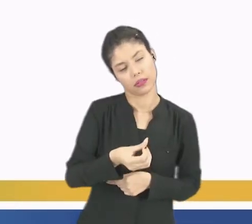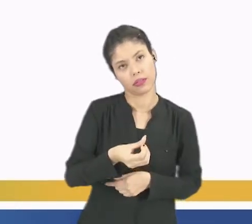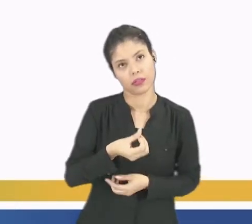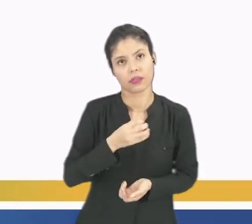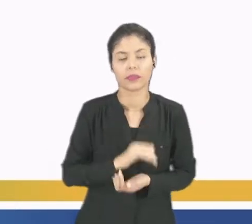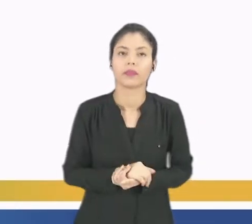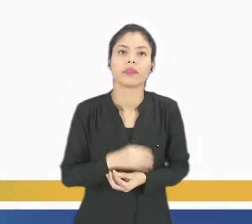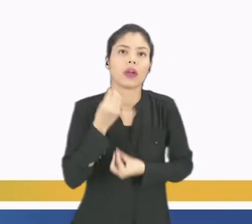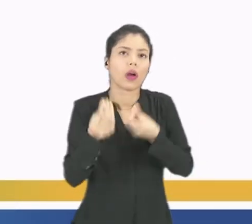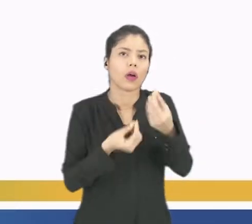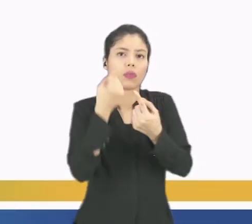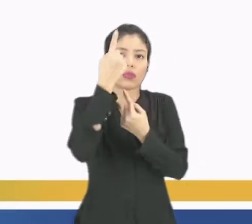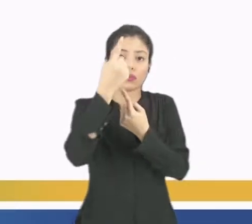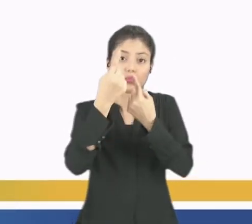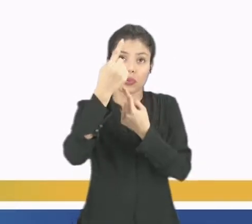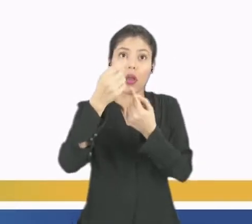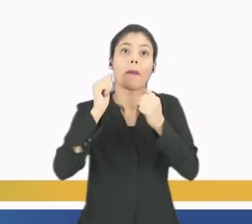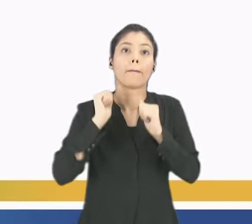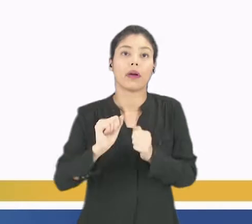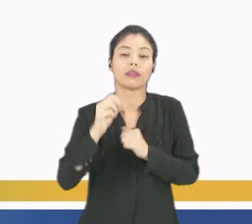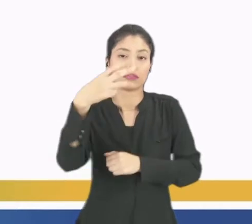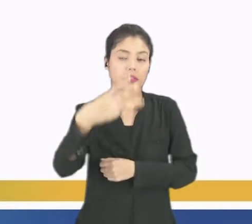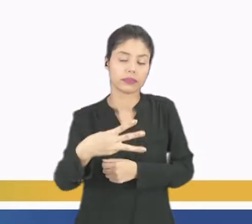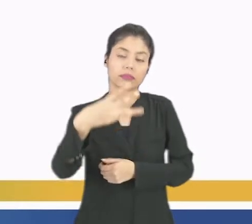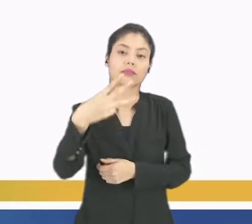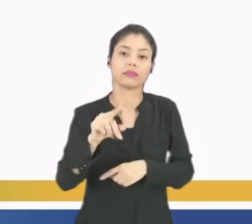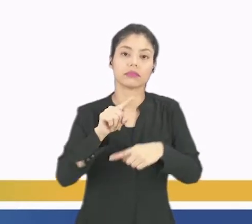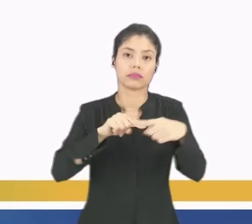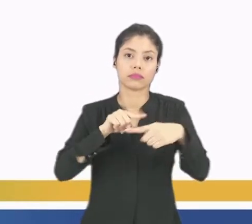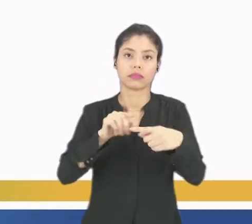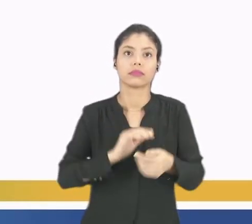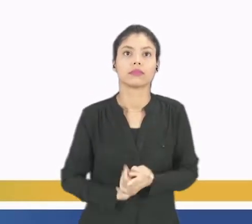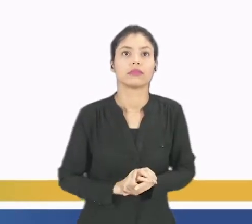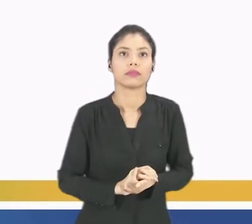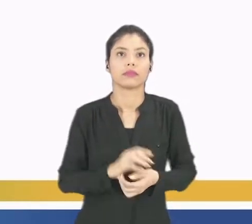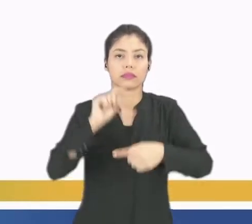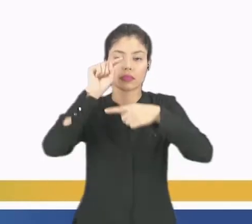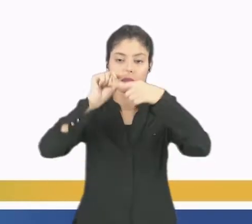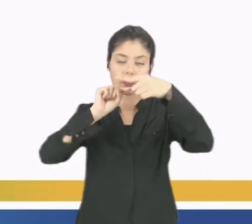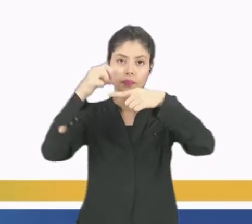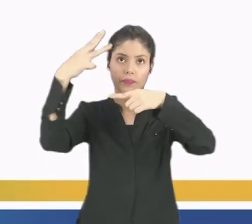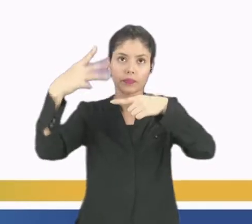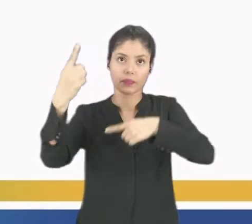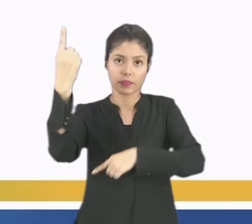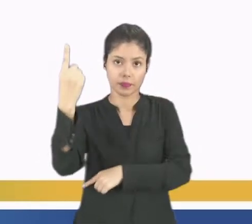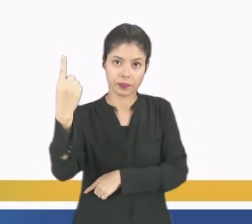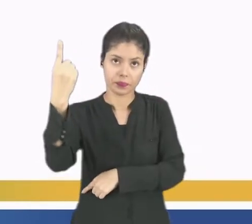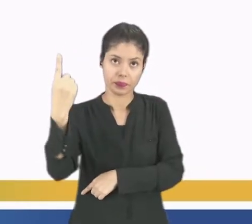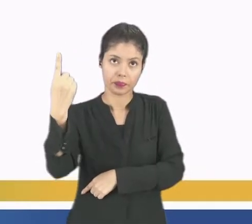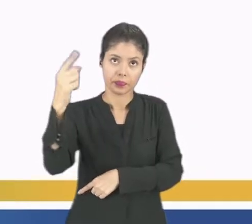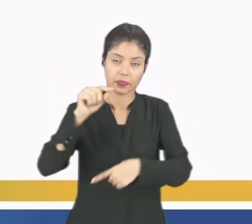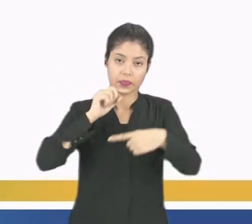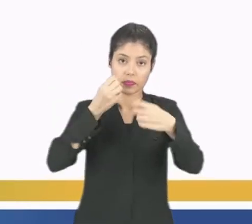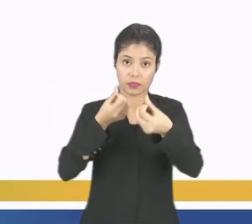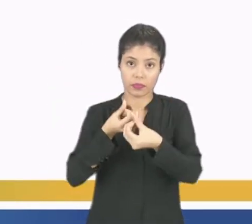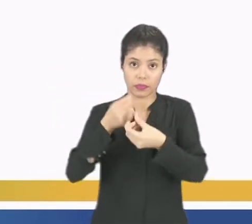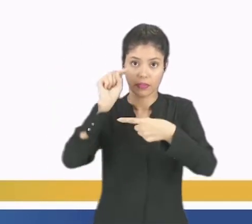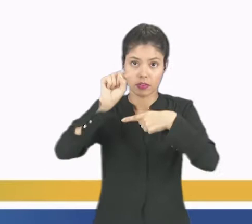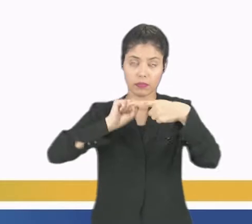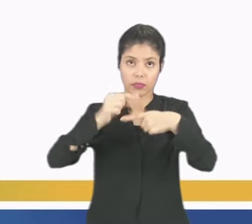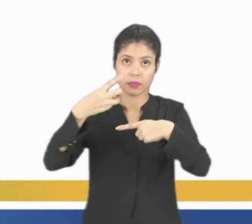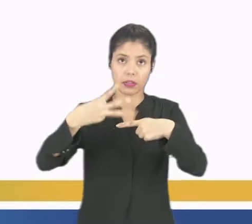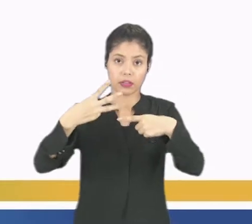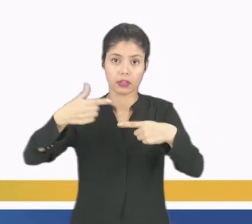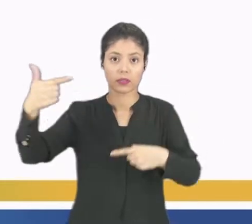6. Como ambos são divisíveis por 3, nós vamos dividir 3 por 3, que nos dá 1, e 6 dividido para